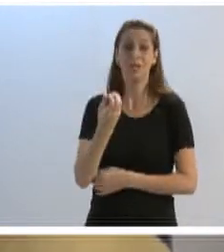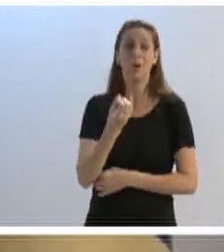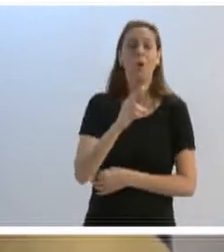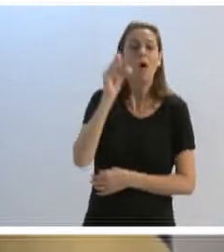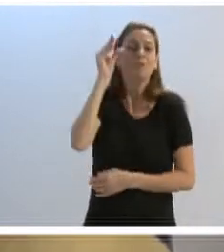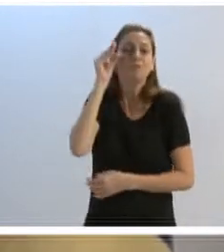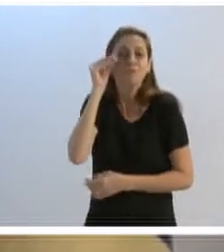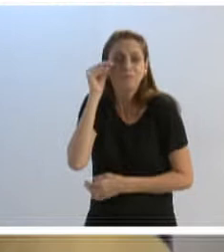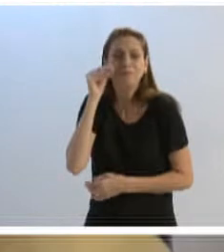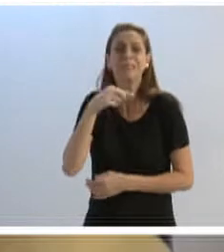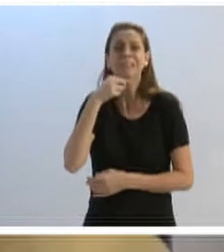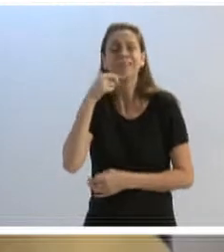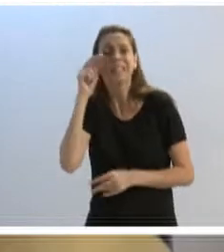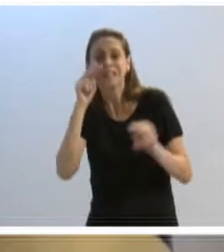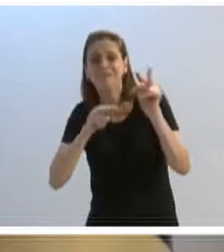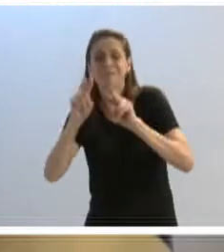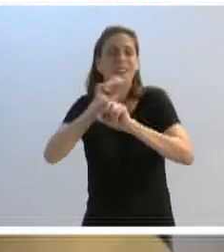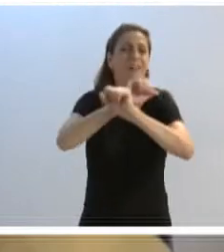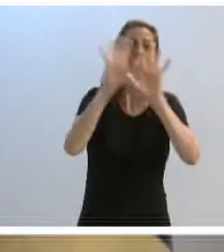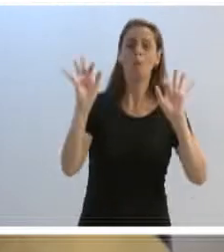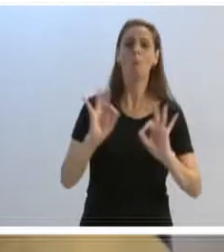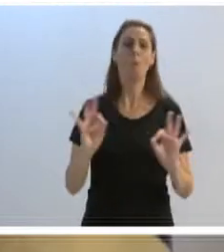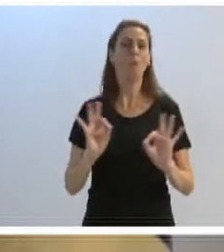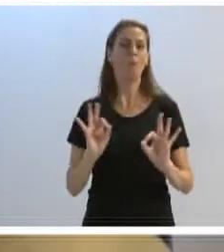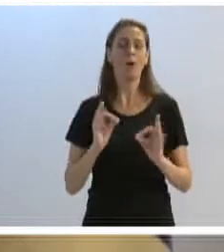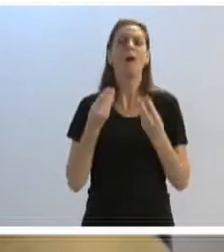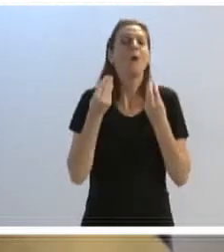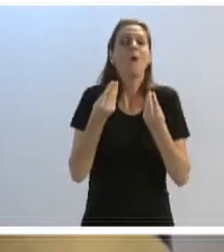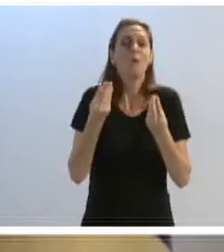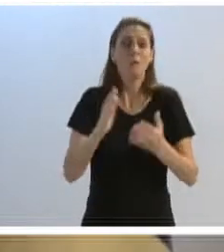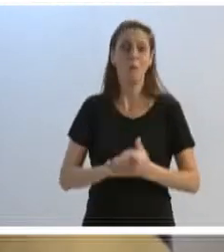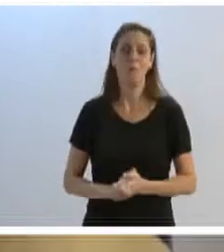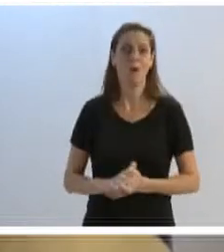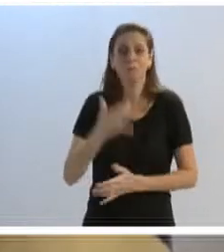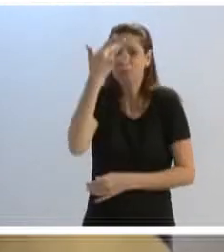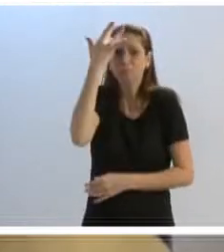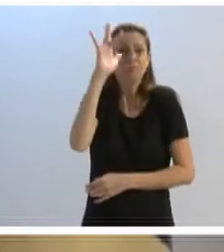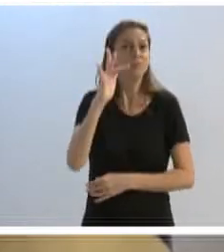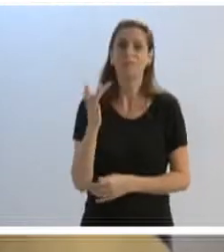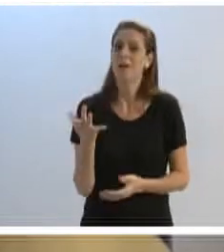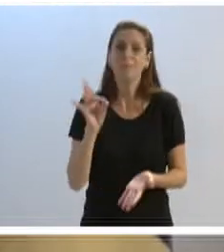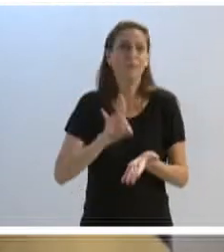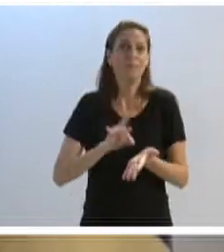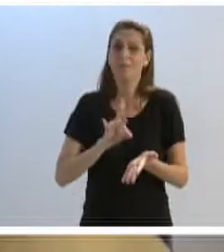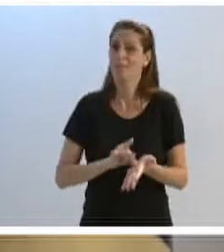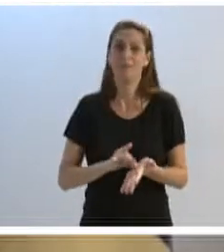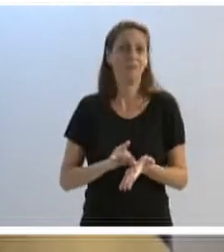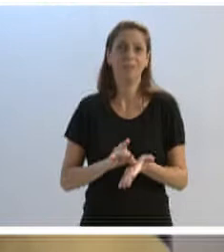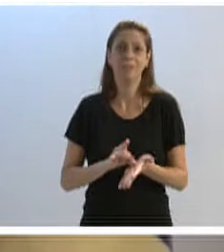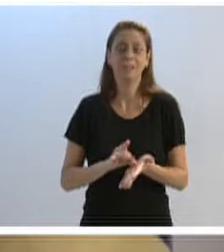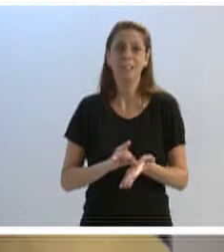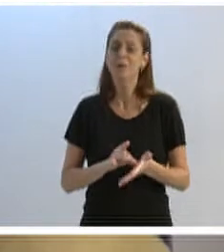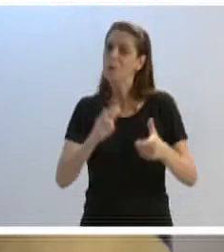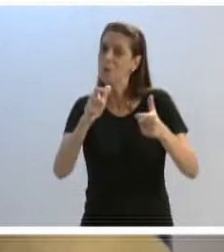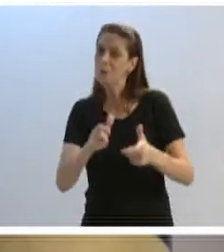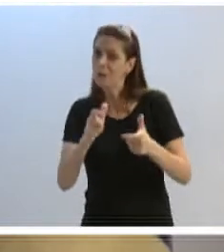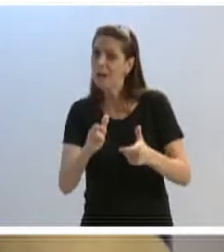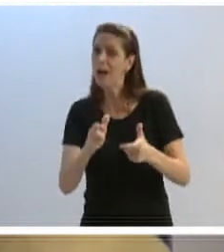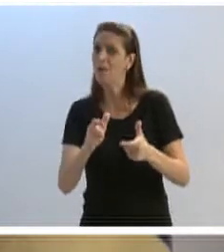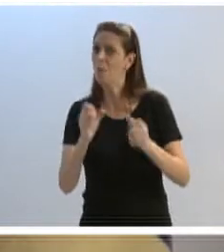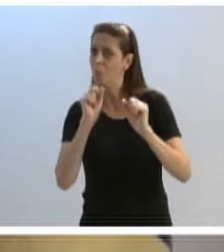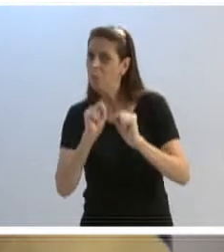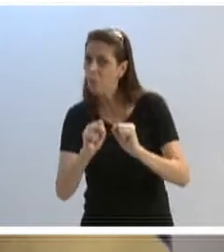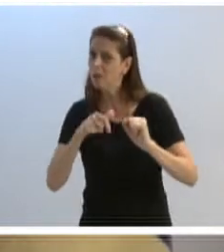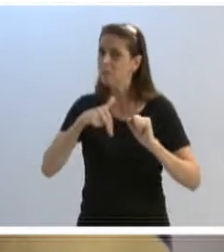ou pouquíssima visão, sem ter condições de saber, de forma independente, se o local se encontra